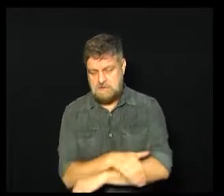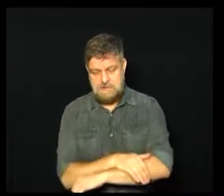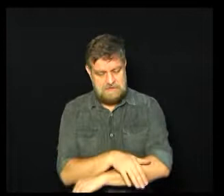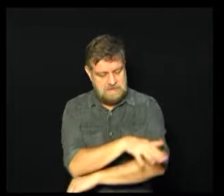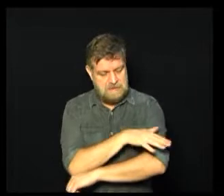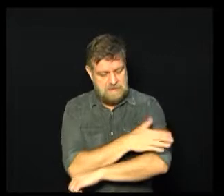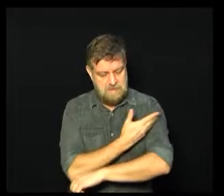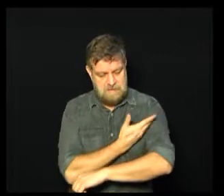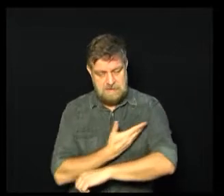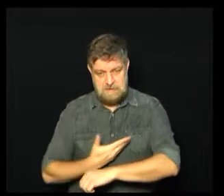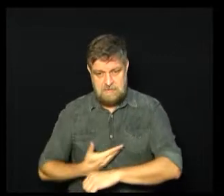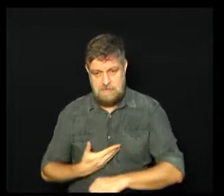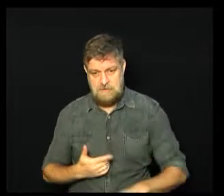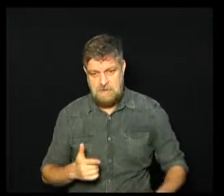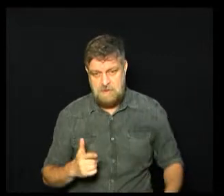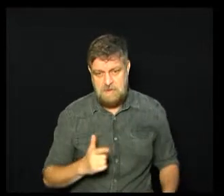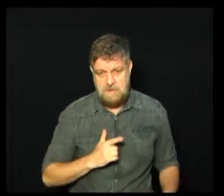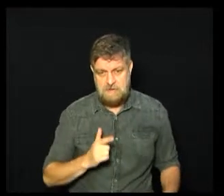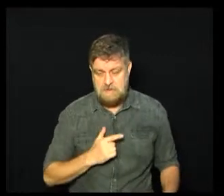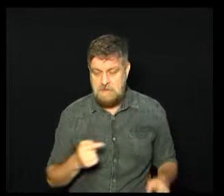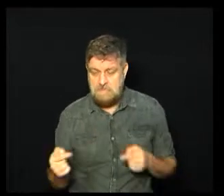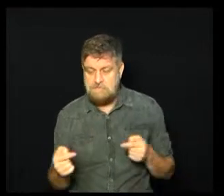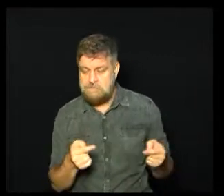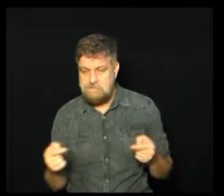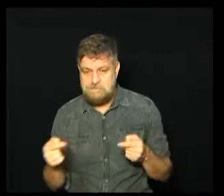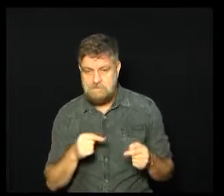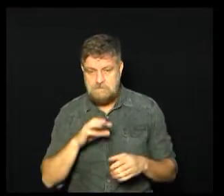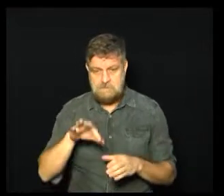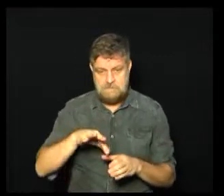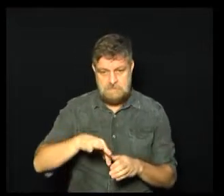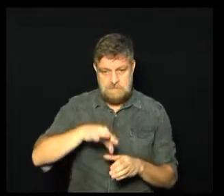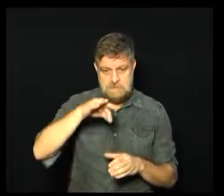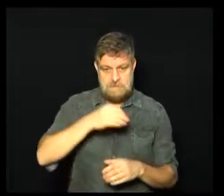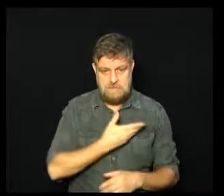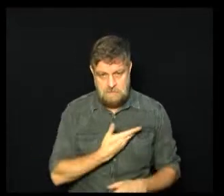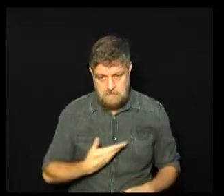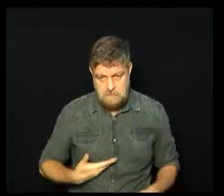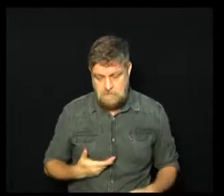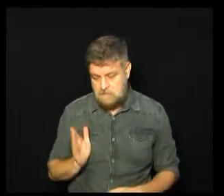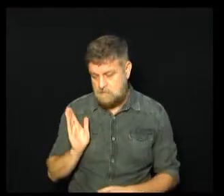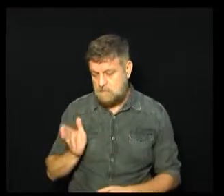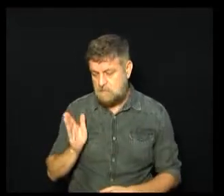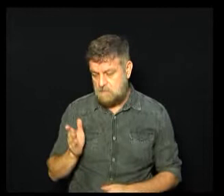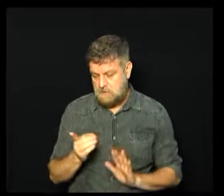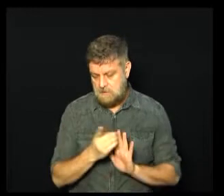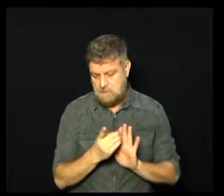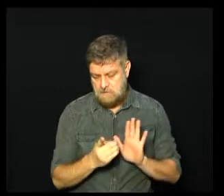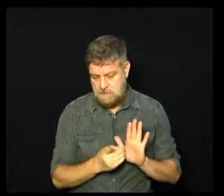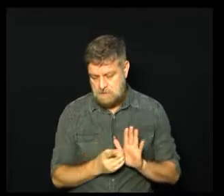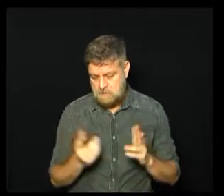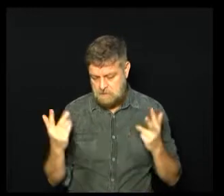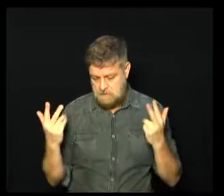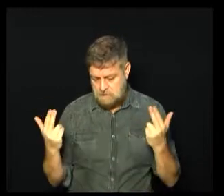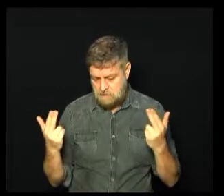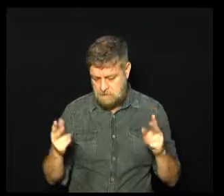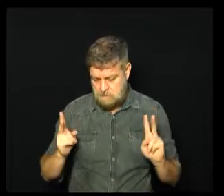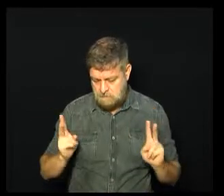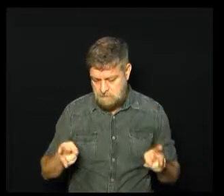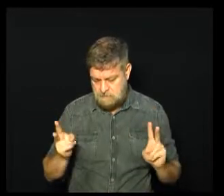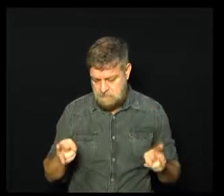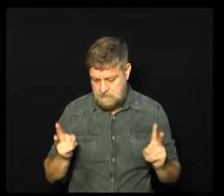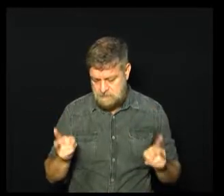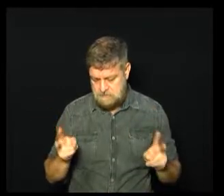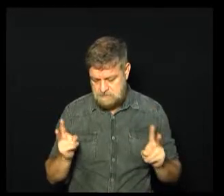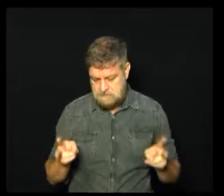pública, e aí o desempate é feito por sorteio público, isso já é assim no decreto atual e permanecerá